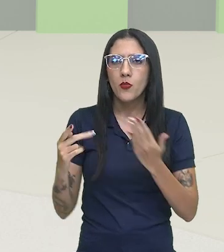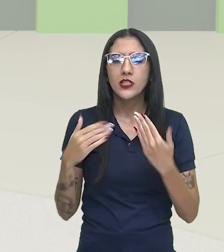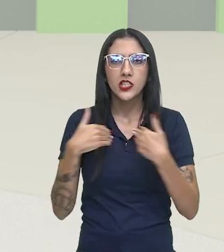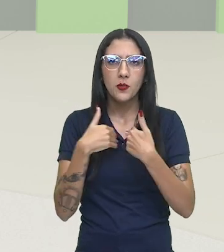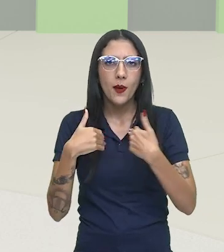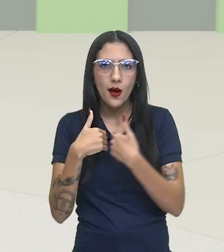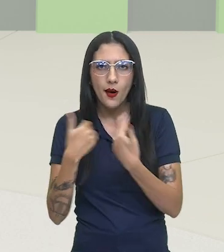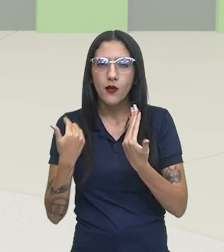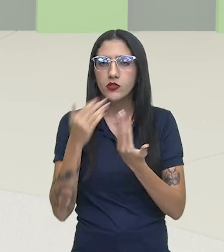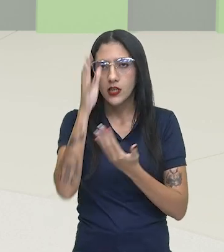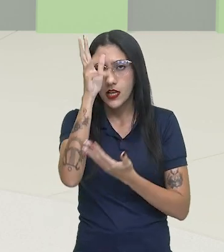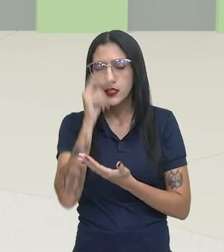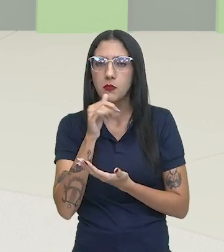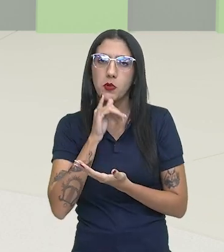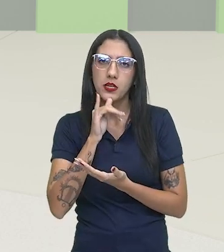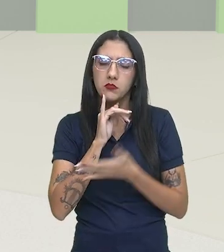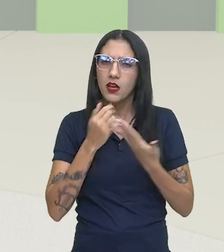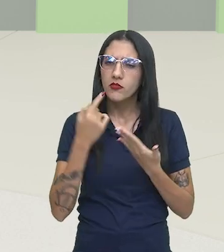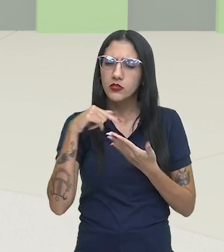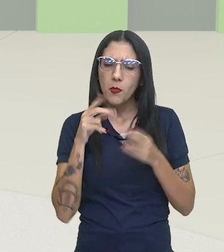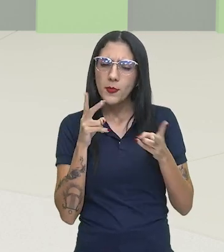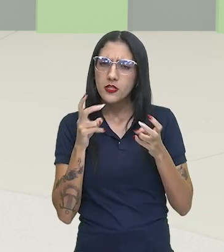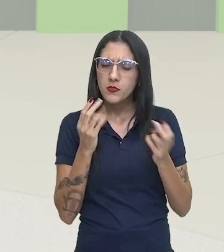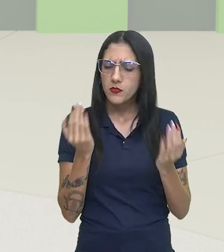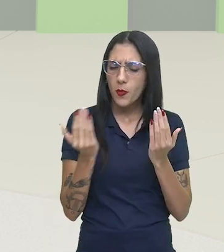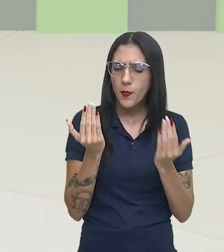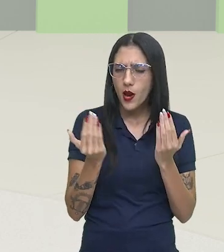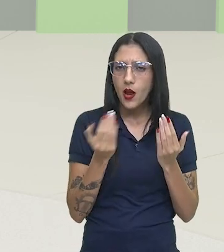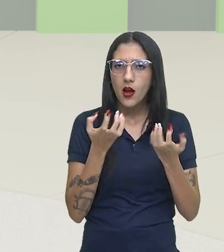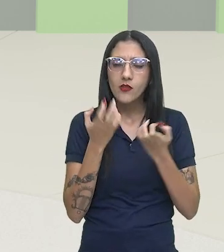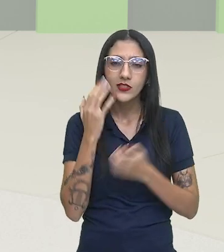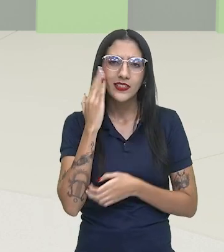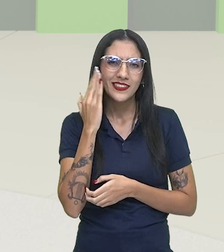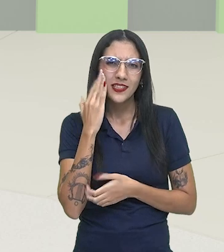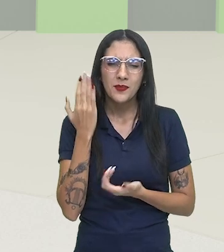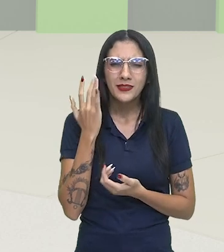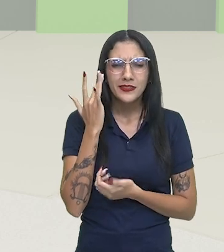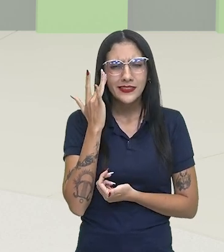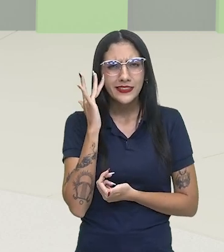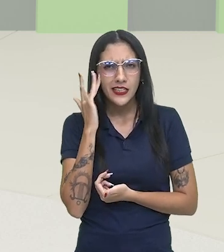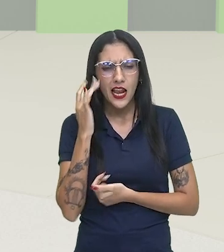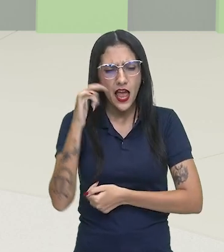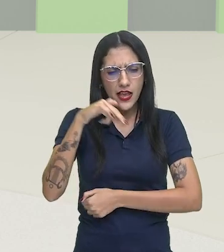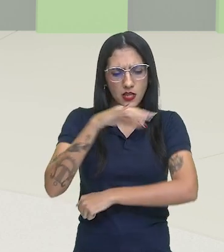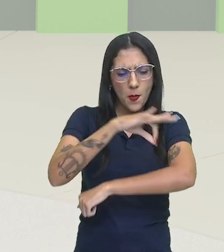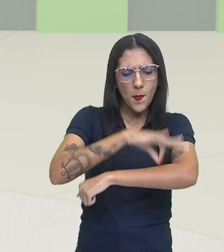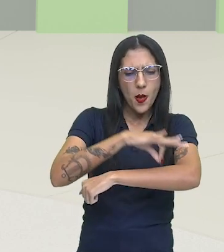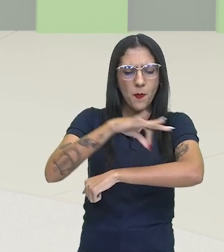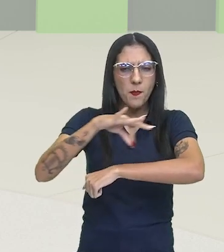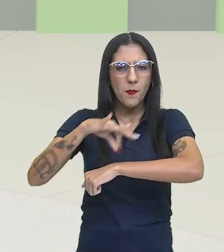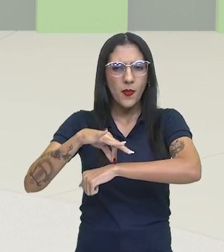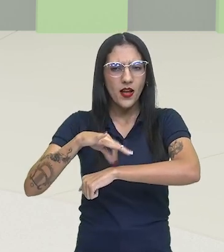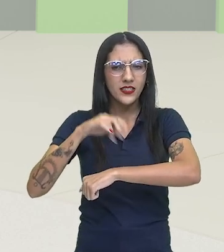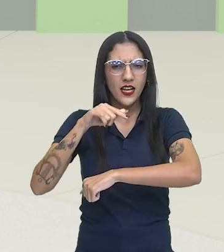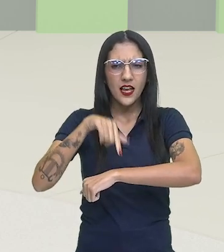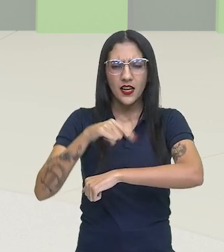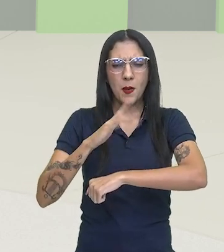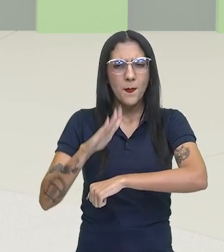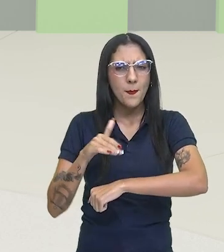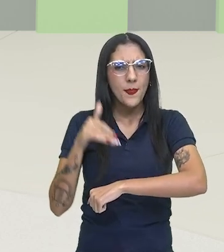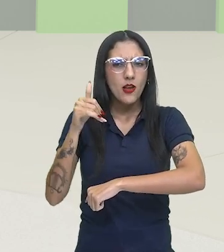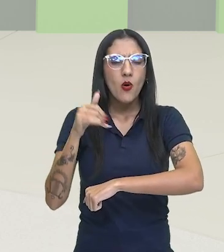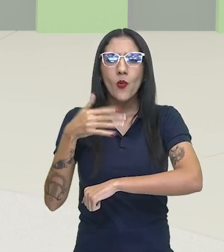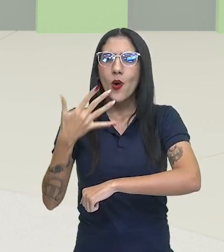E aí você vai perceber, querer saber, será se a planta vai se desenvolver e crescer